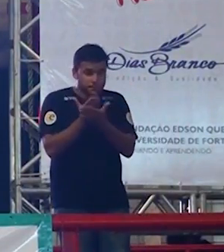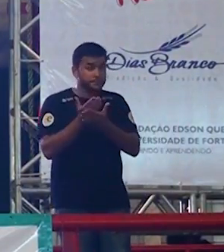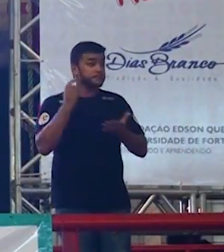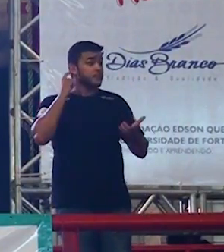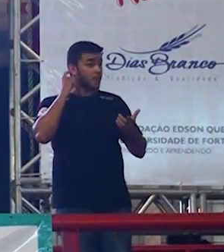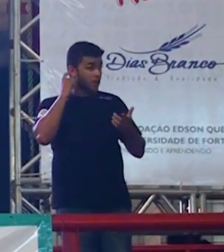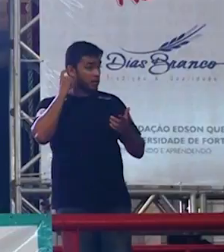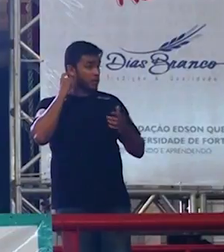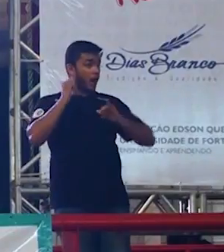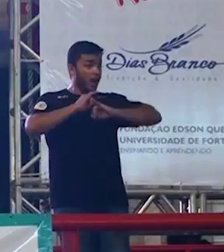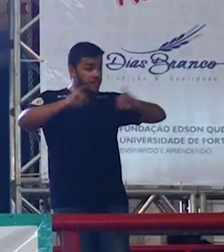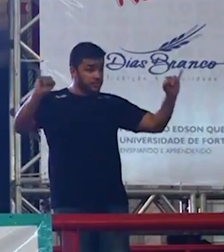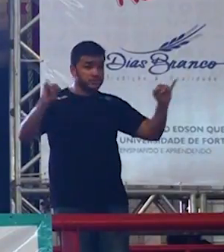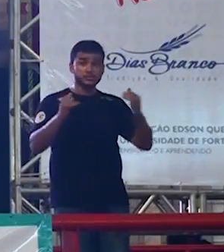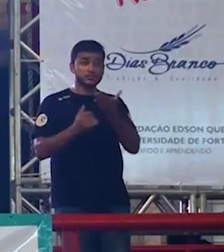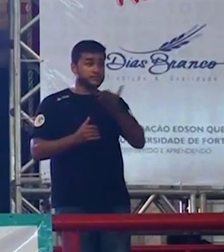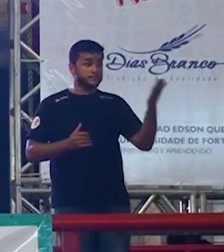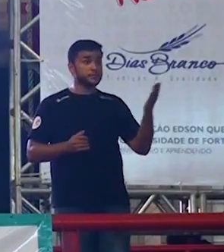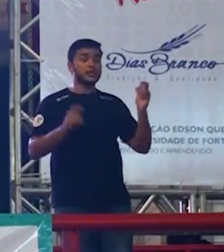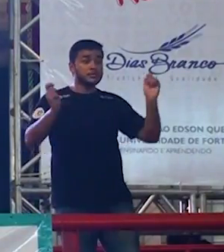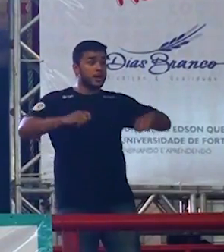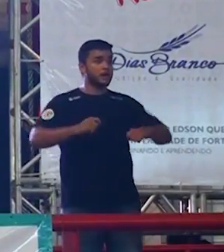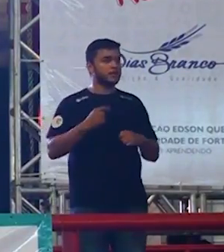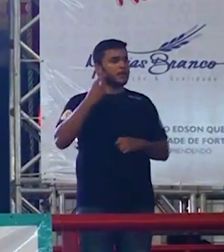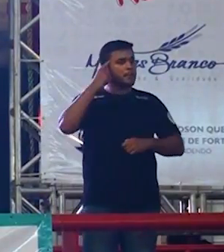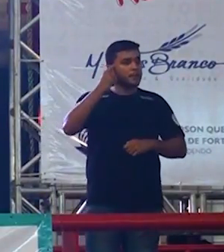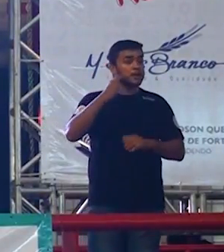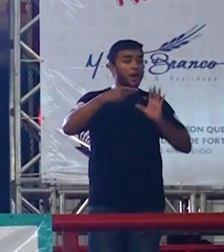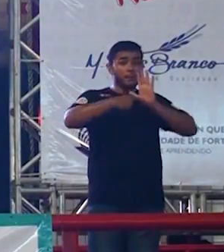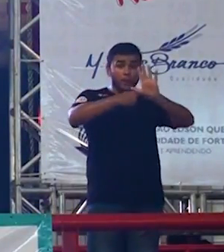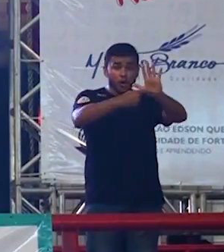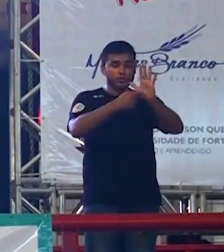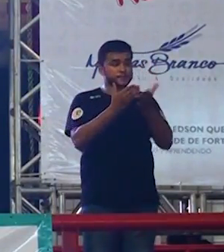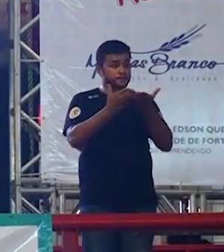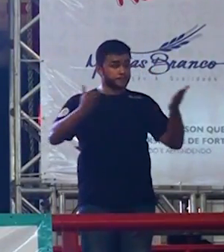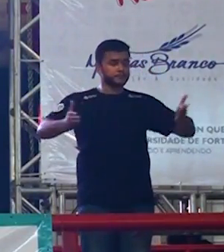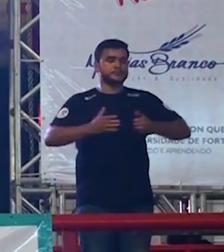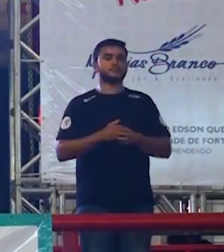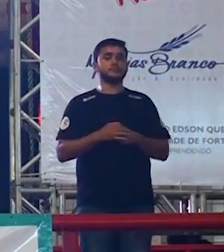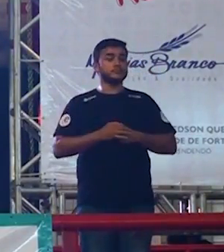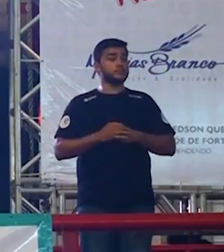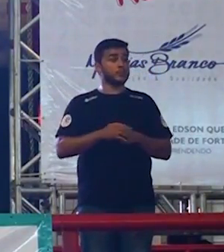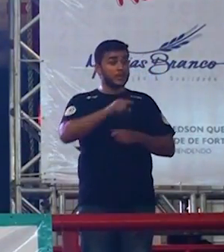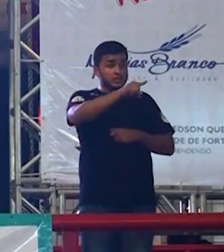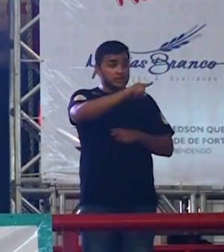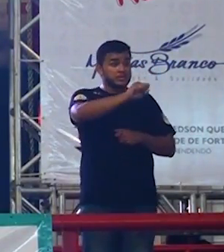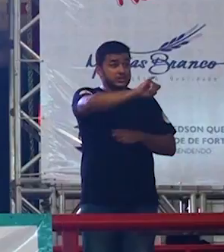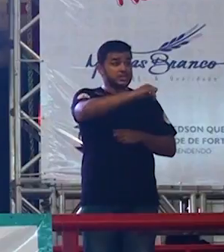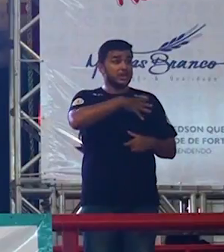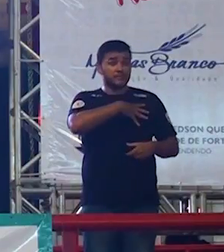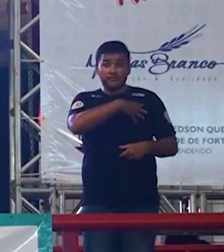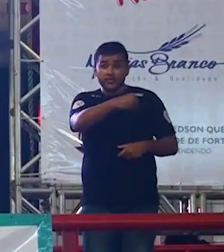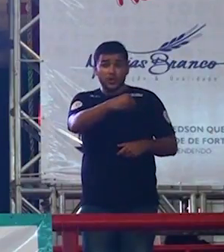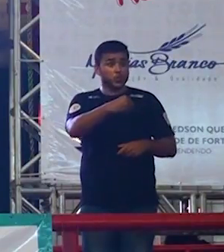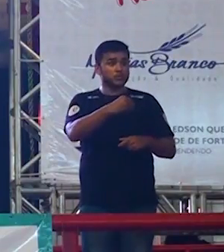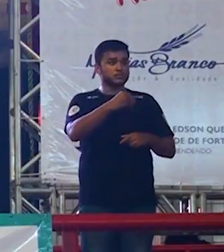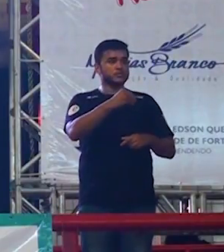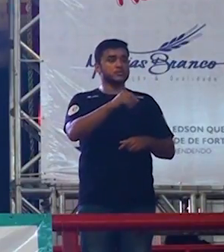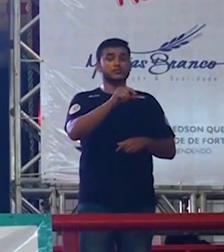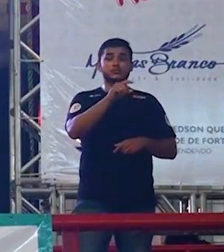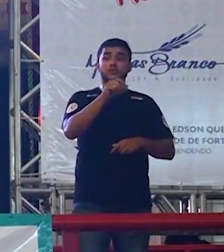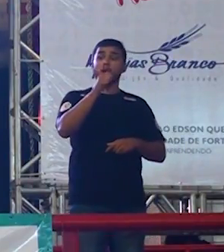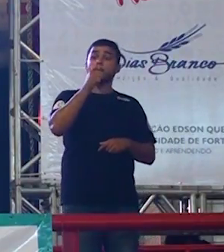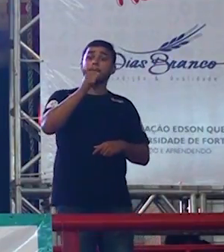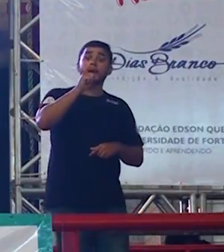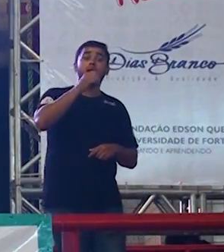eu iria dizer para ela, e se ela tiver a oportunidade, você coloca esse vídeo. Olha, quando o seu filho está estudando, estou falando